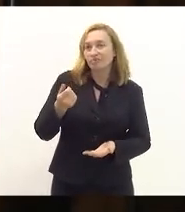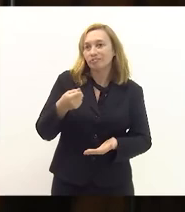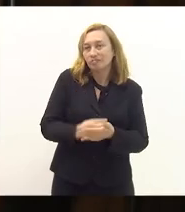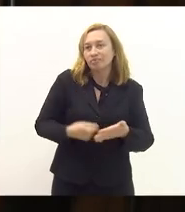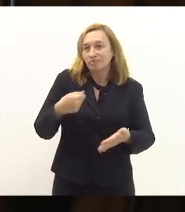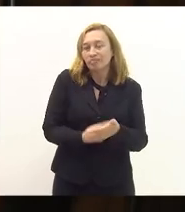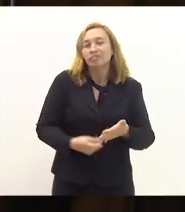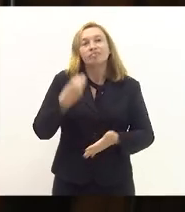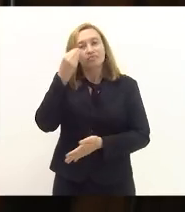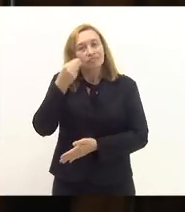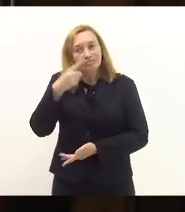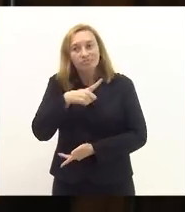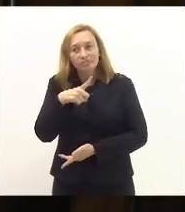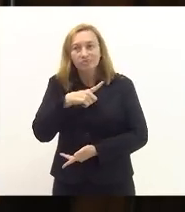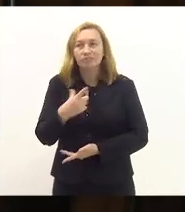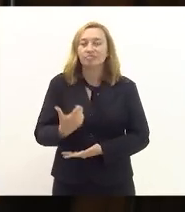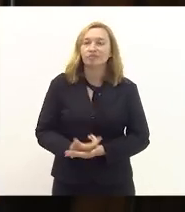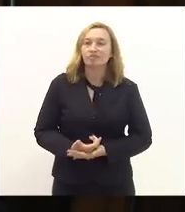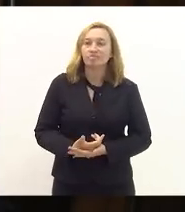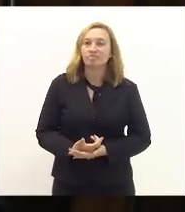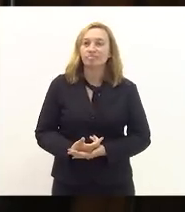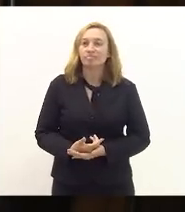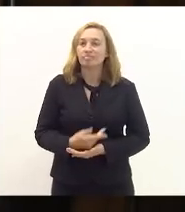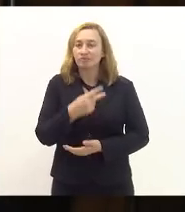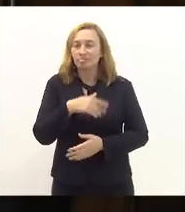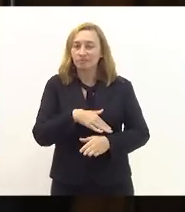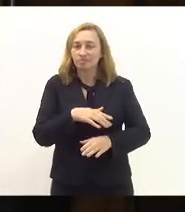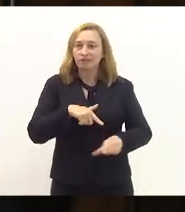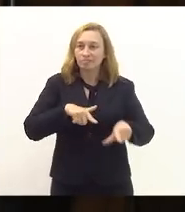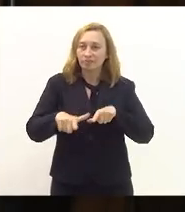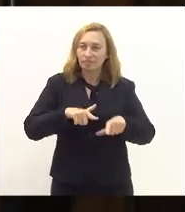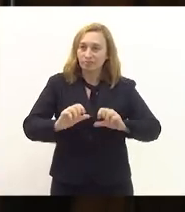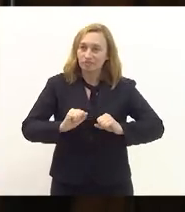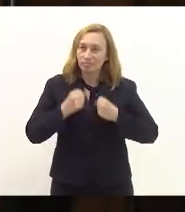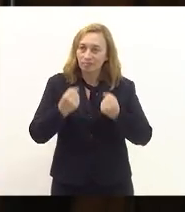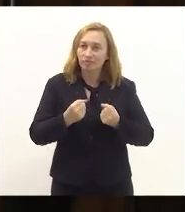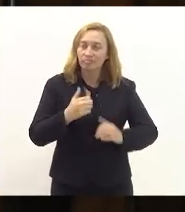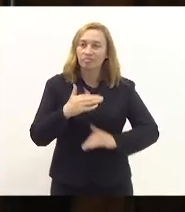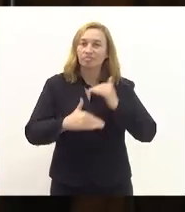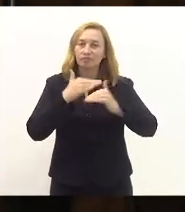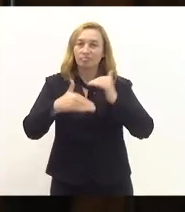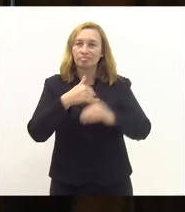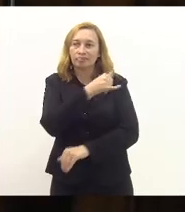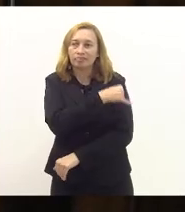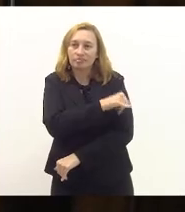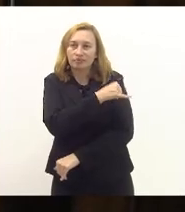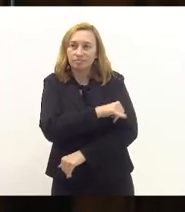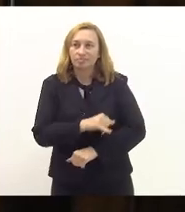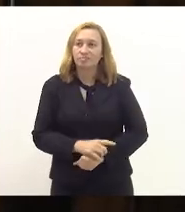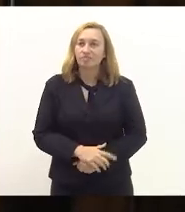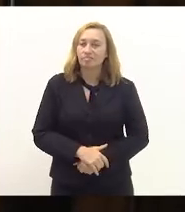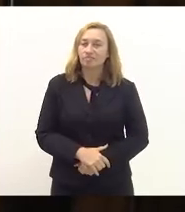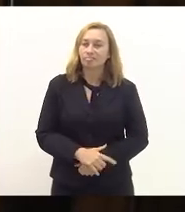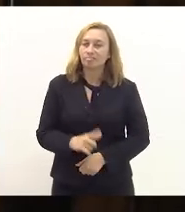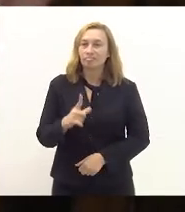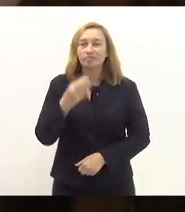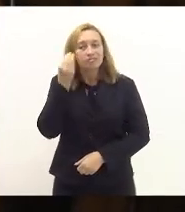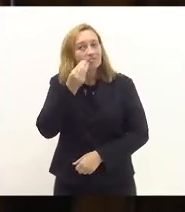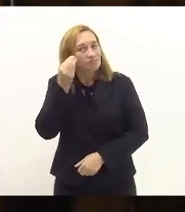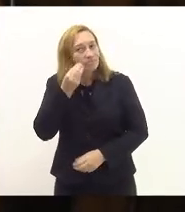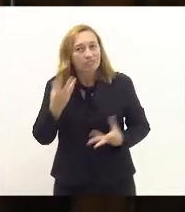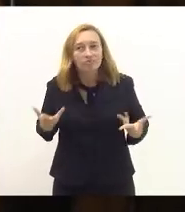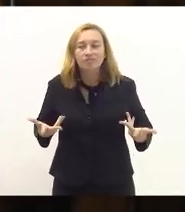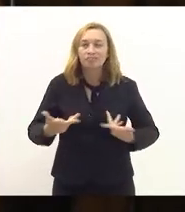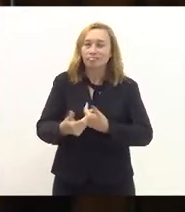lutar com os trabalhadores em defesa do desenvolvimento do Rio de Janeiro, e tive aqui uma experiência